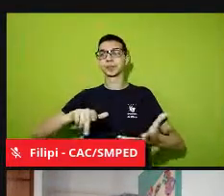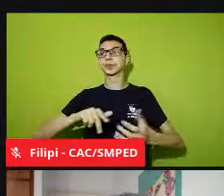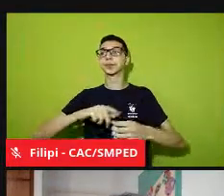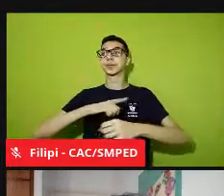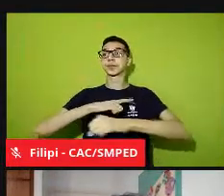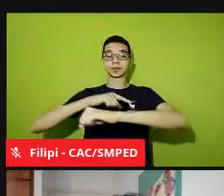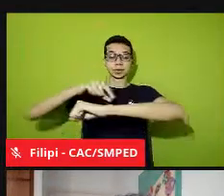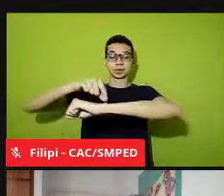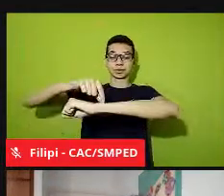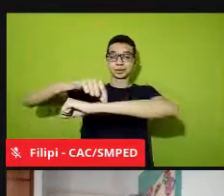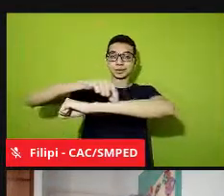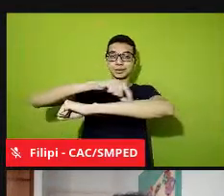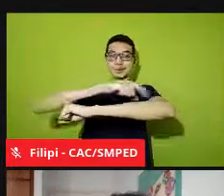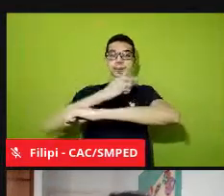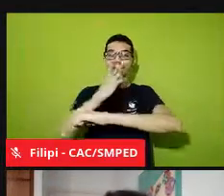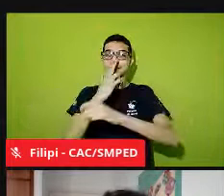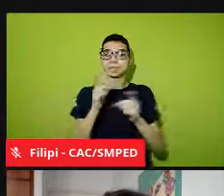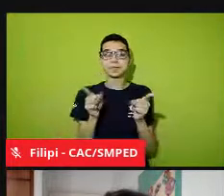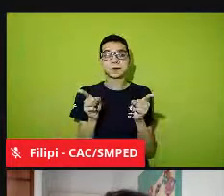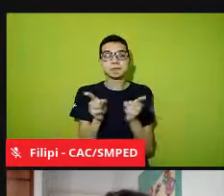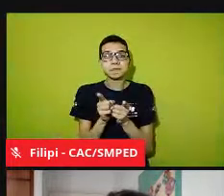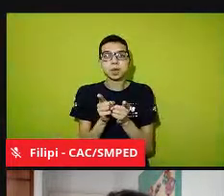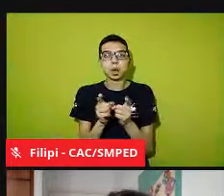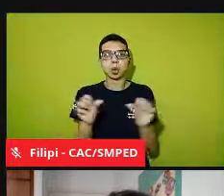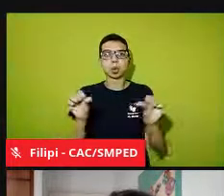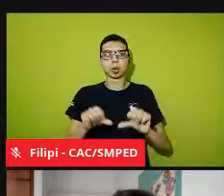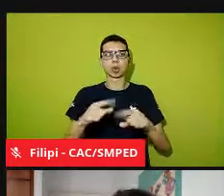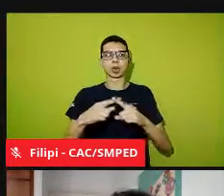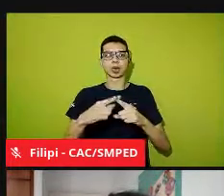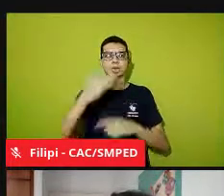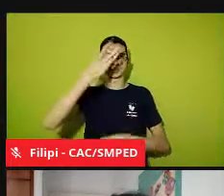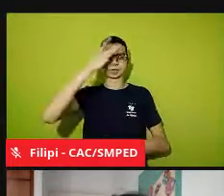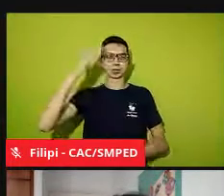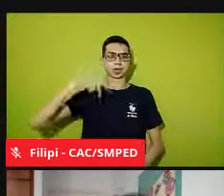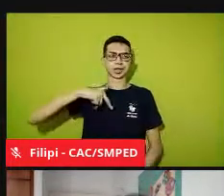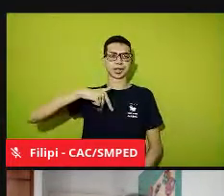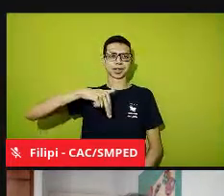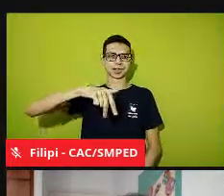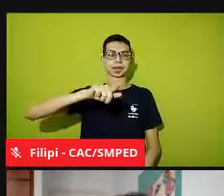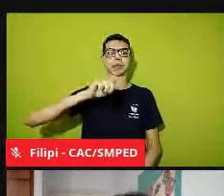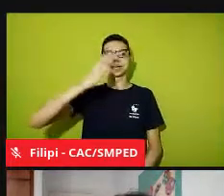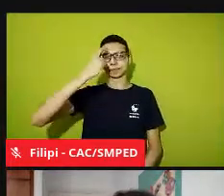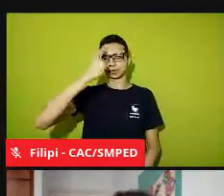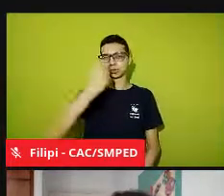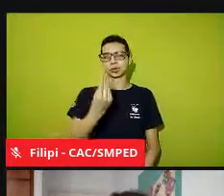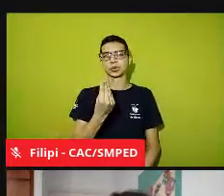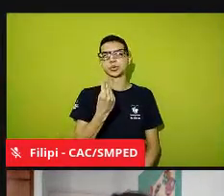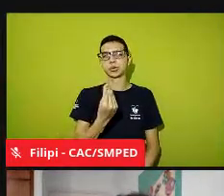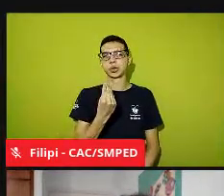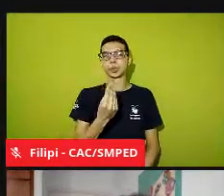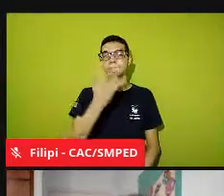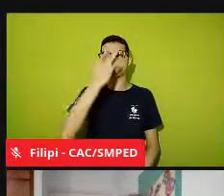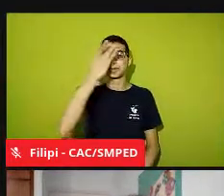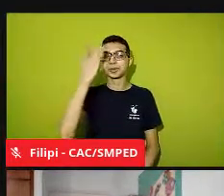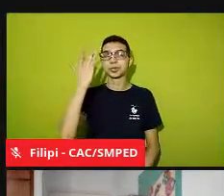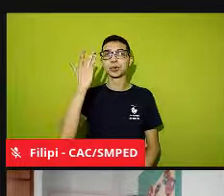estreitas, que já são muito difíceis para um pedestre. Imagina pensar nisso num contexto de acessibilidade, assim, né? Como a gente faz